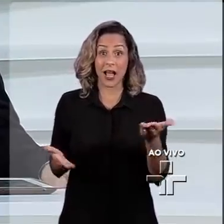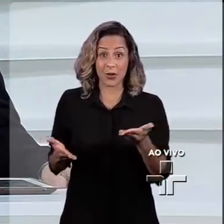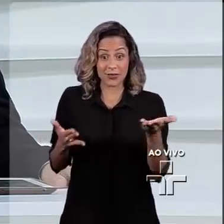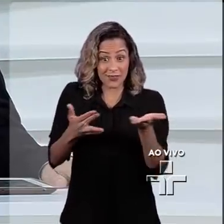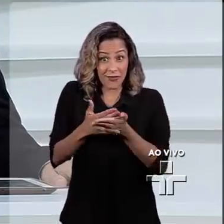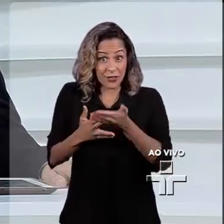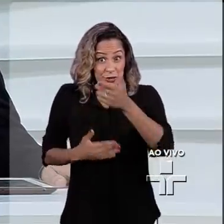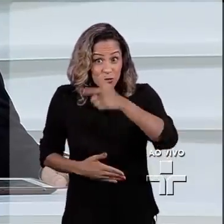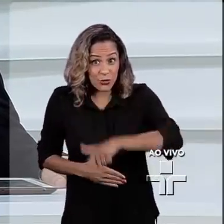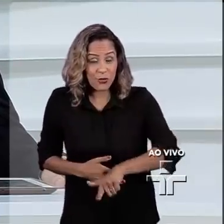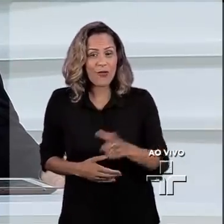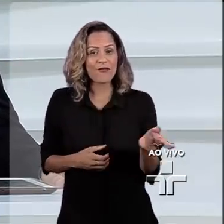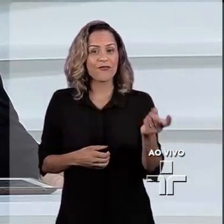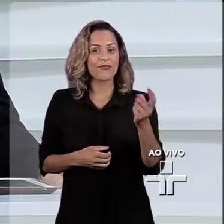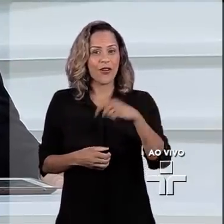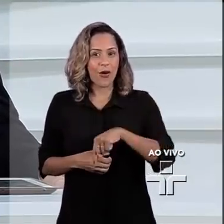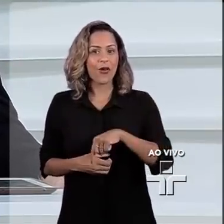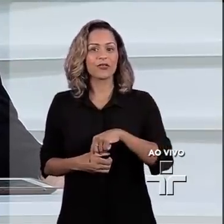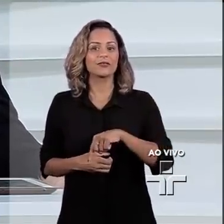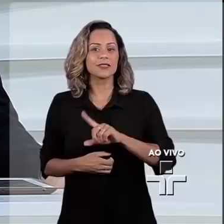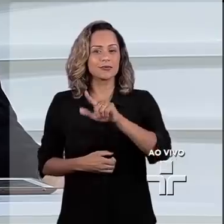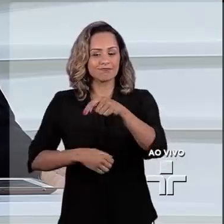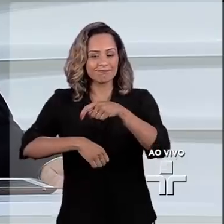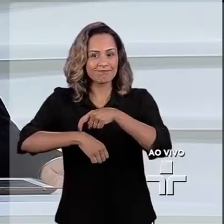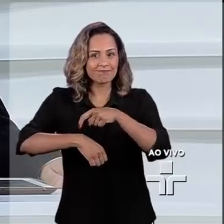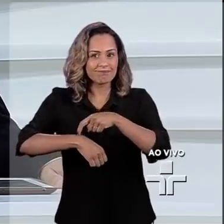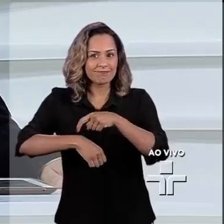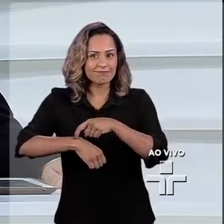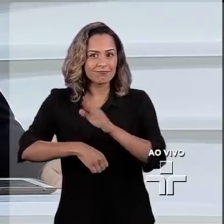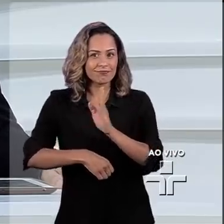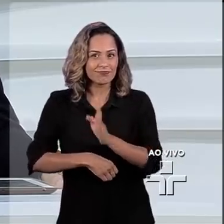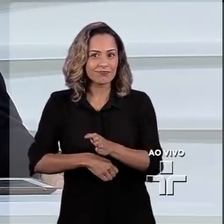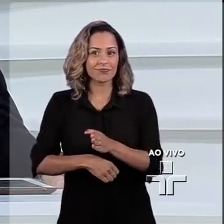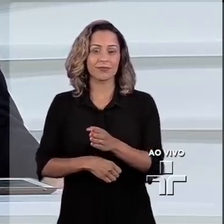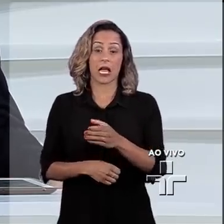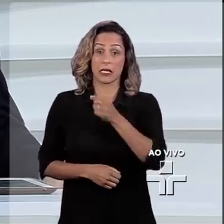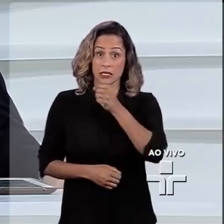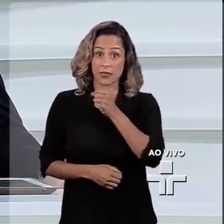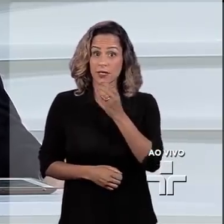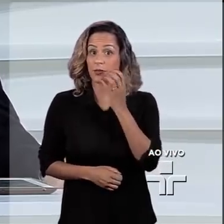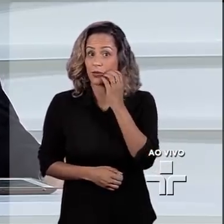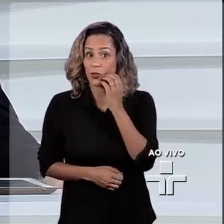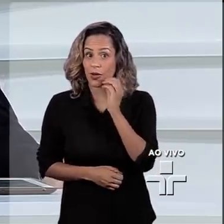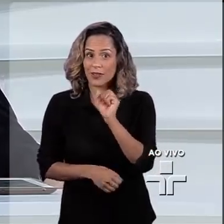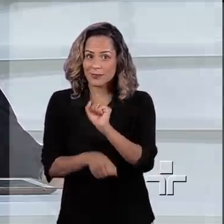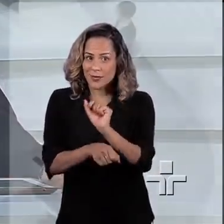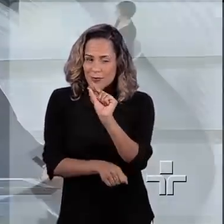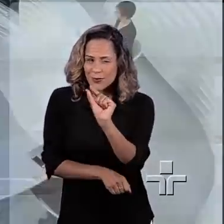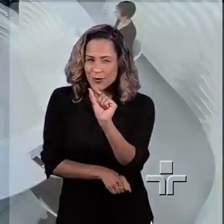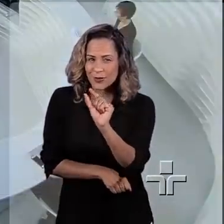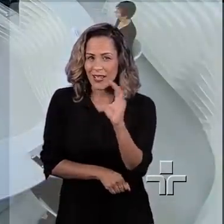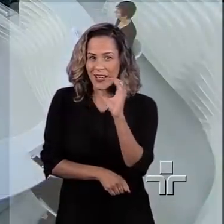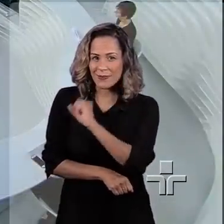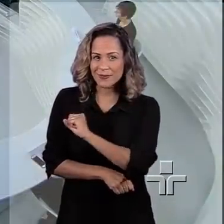intervalo. Voltamos daqui a pouquinho com a entrevista do Bruno Covas. Só um minutinho, aguarde.